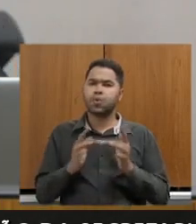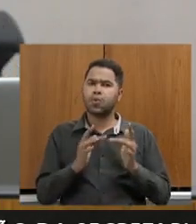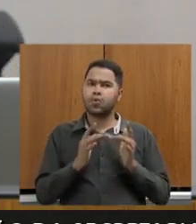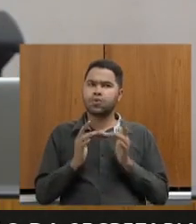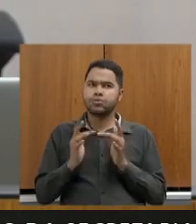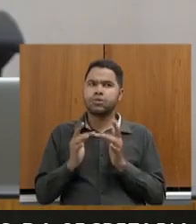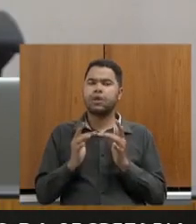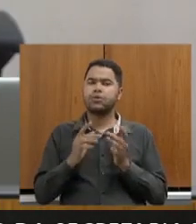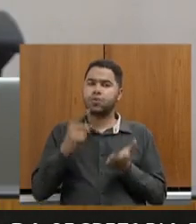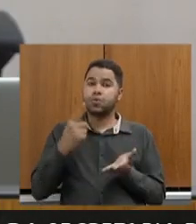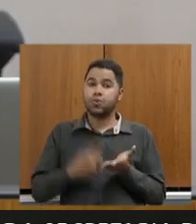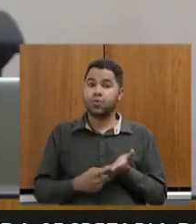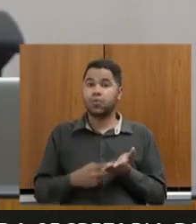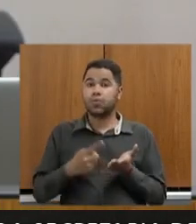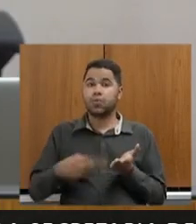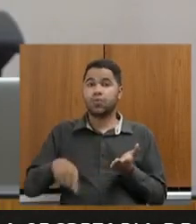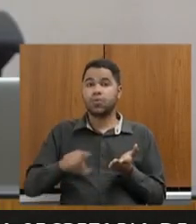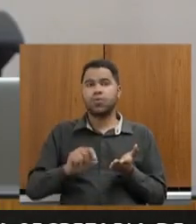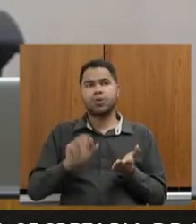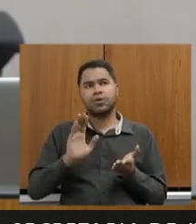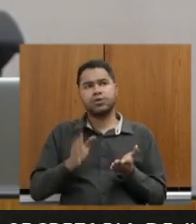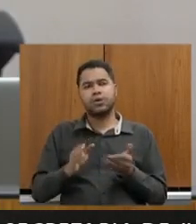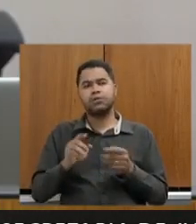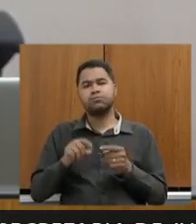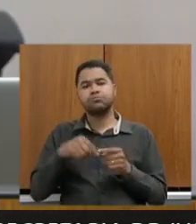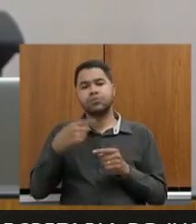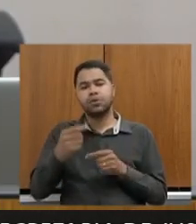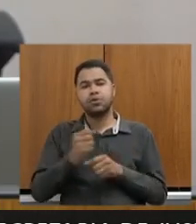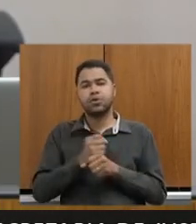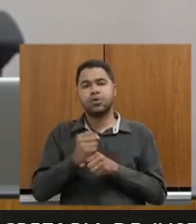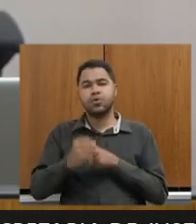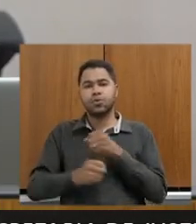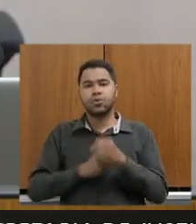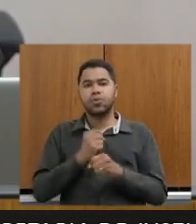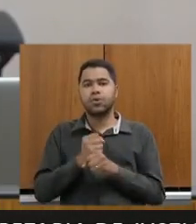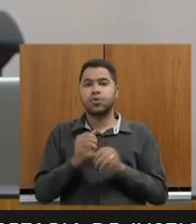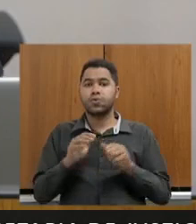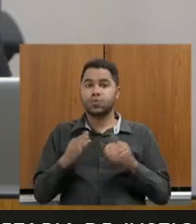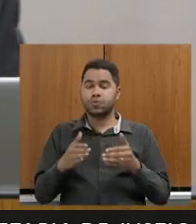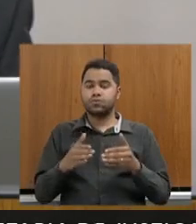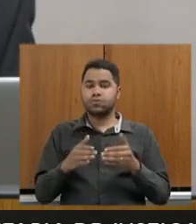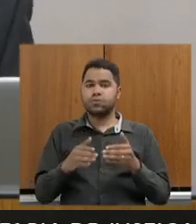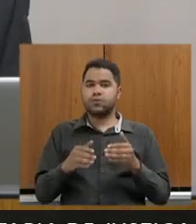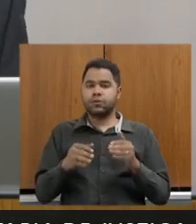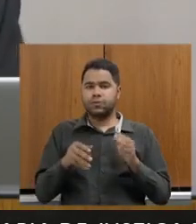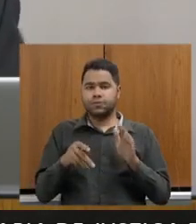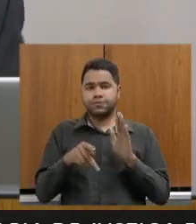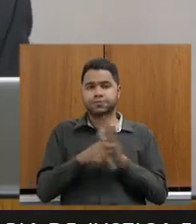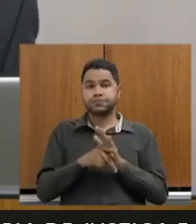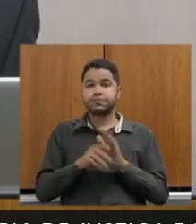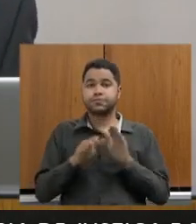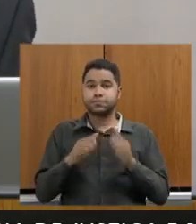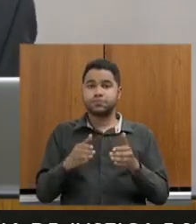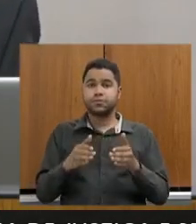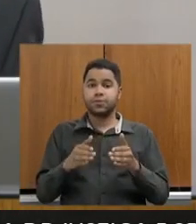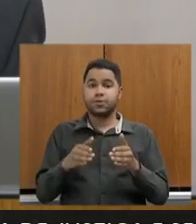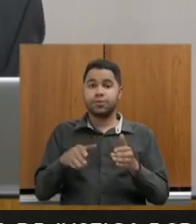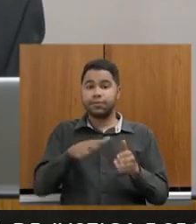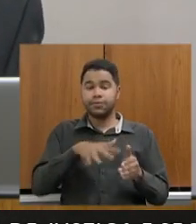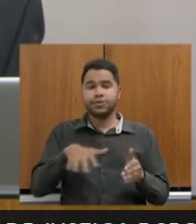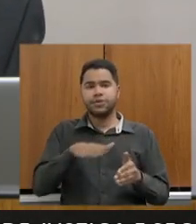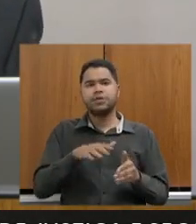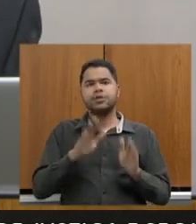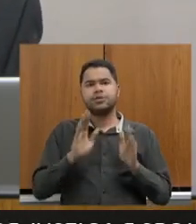com eles e feito um compromisso com eles que já na próximo ano nosso focaremos as nossas emendas voltadas para os alojamentos